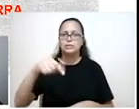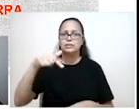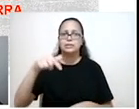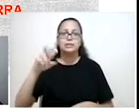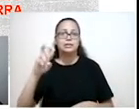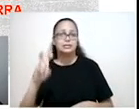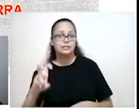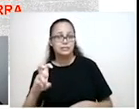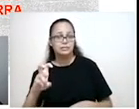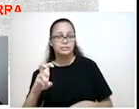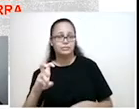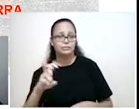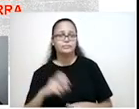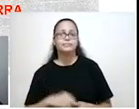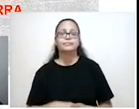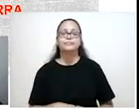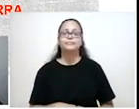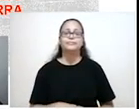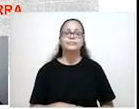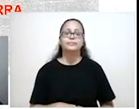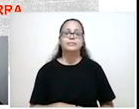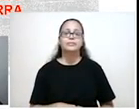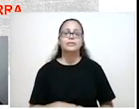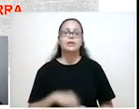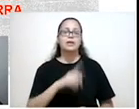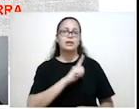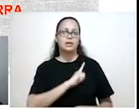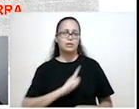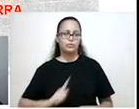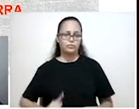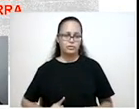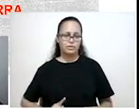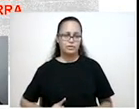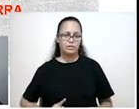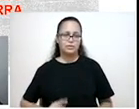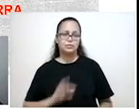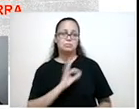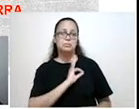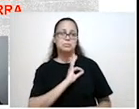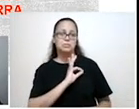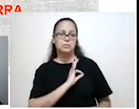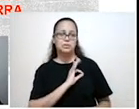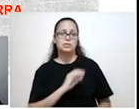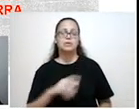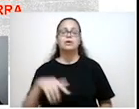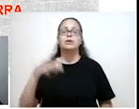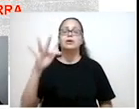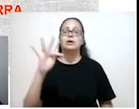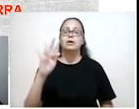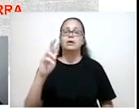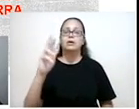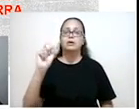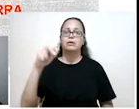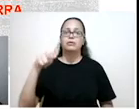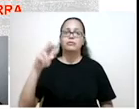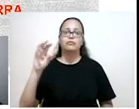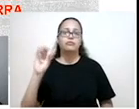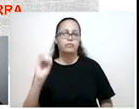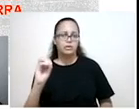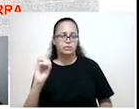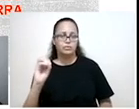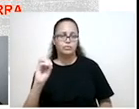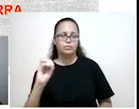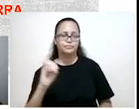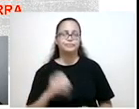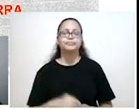como franquista, que era governado pelo general Franco. Para Hitler e Mussolini, a